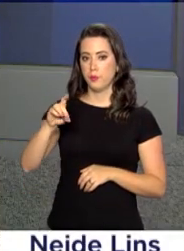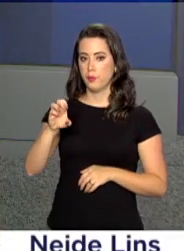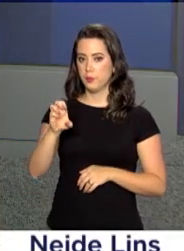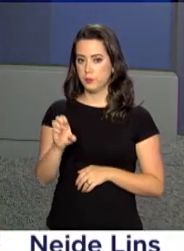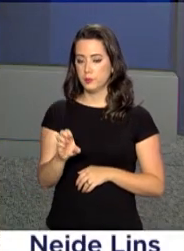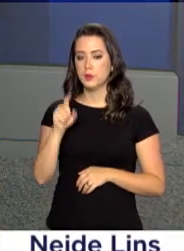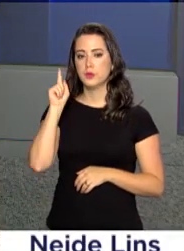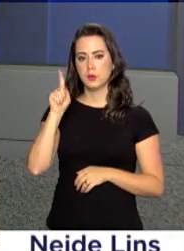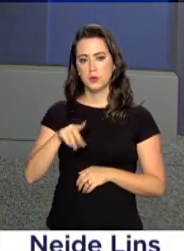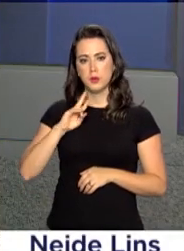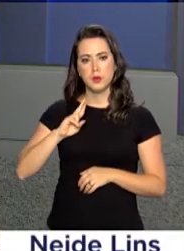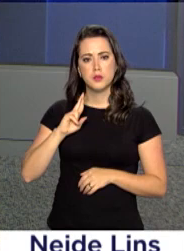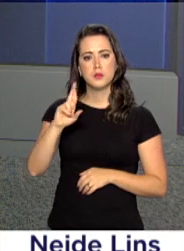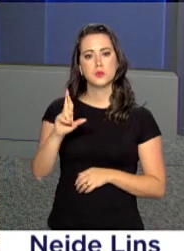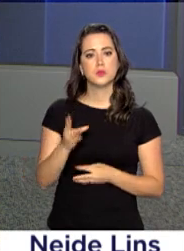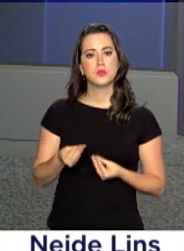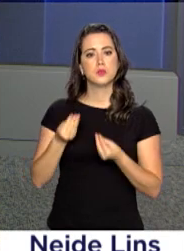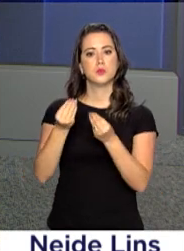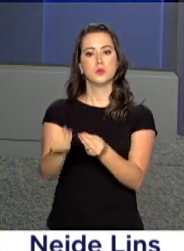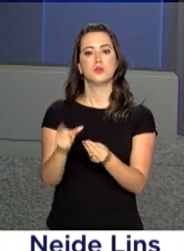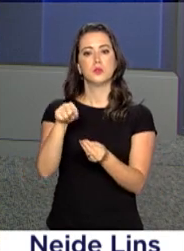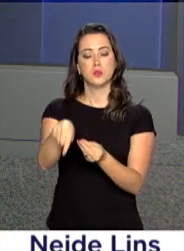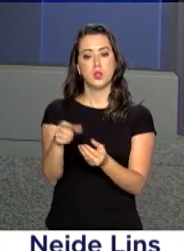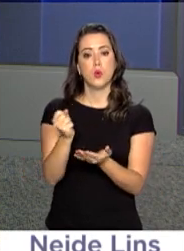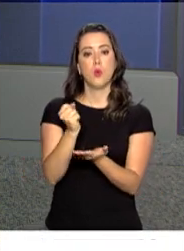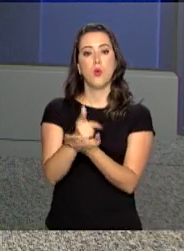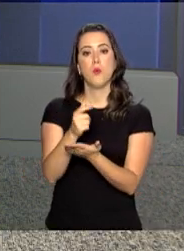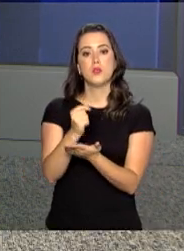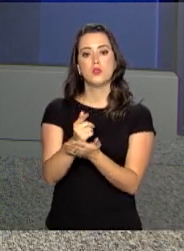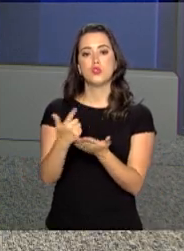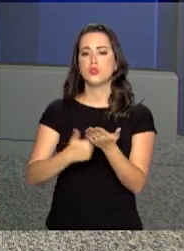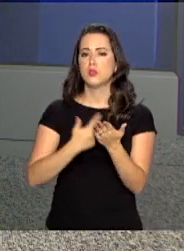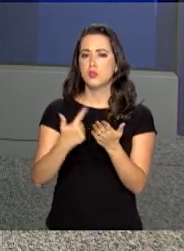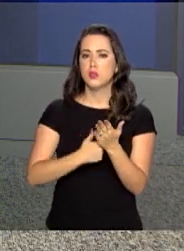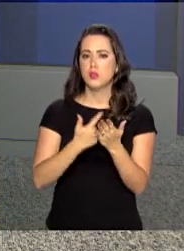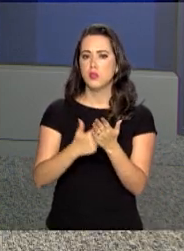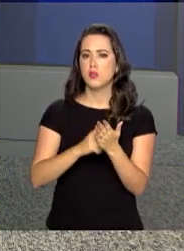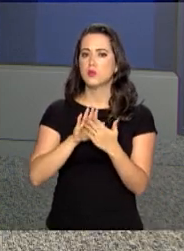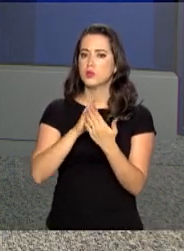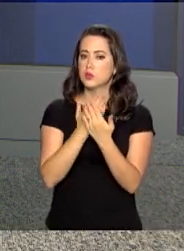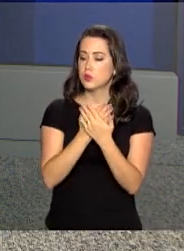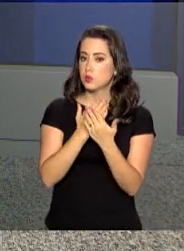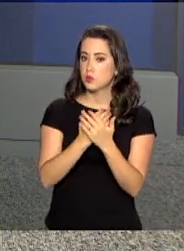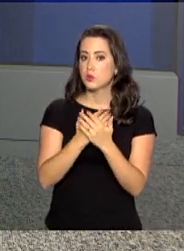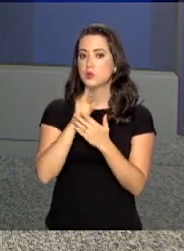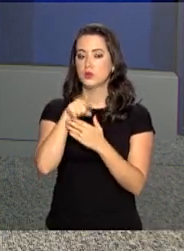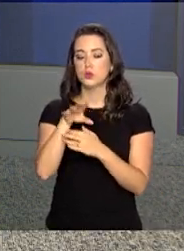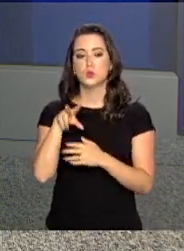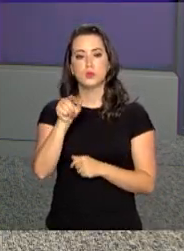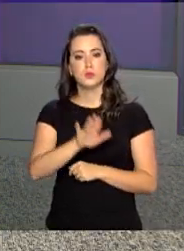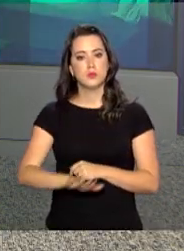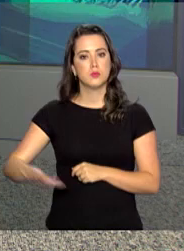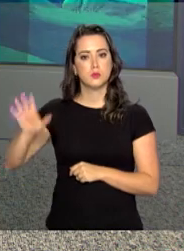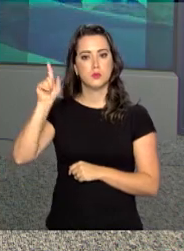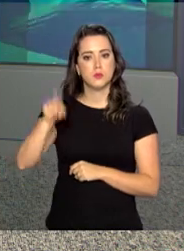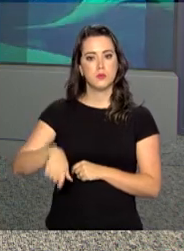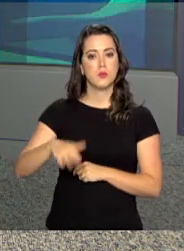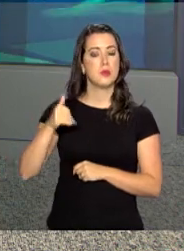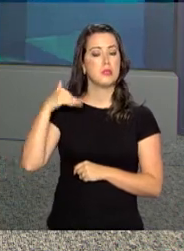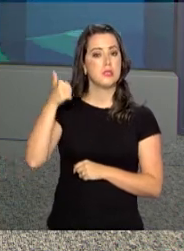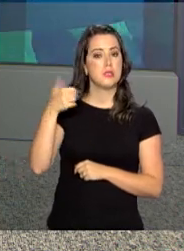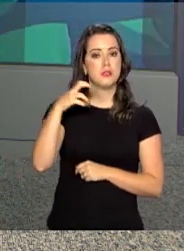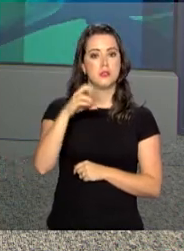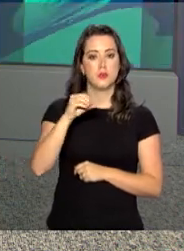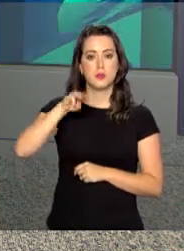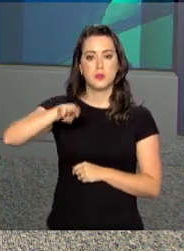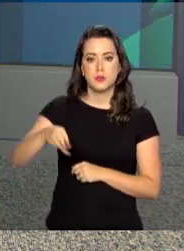Desenvolvimento da Educação é responsável por garantir a compra de livros didáticos para escolas públicas de todo o país. São